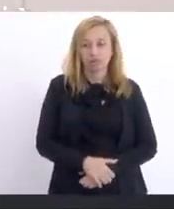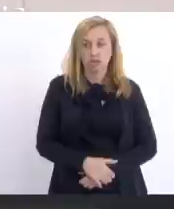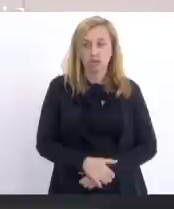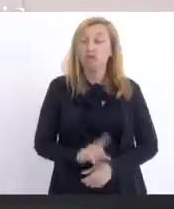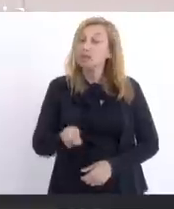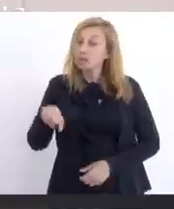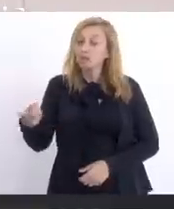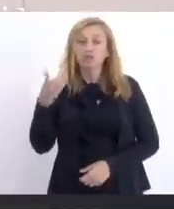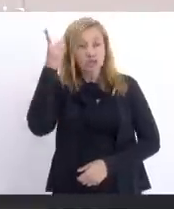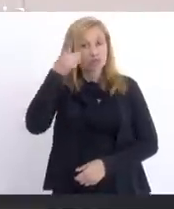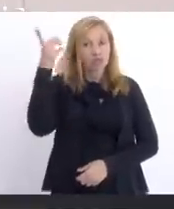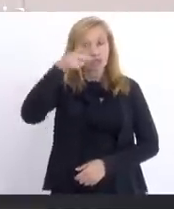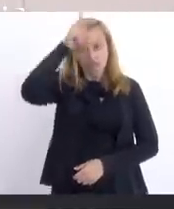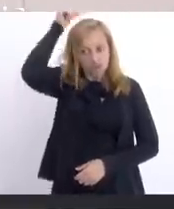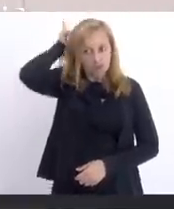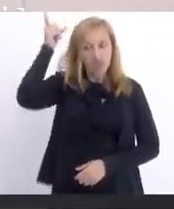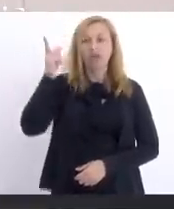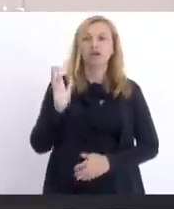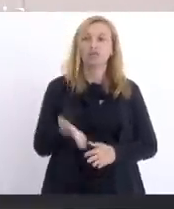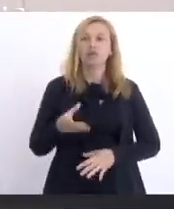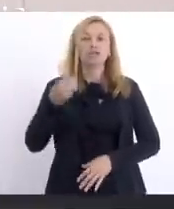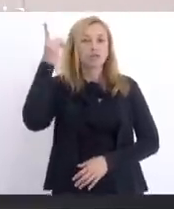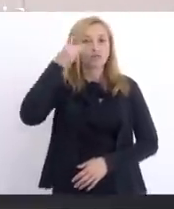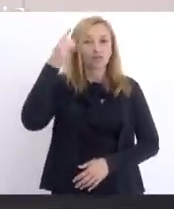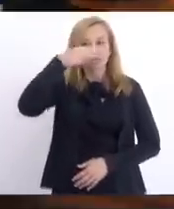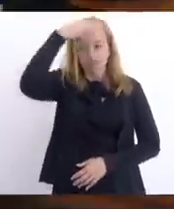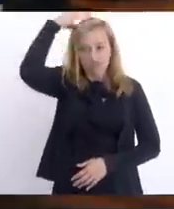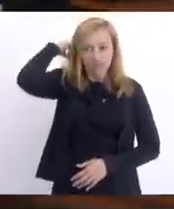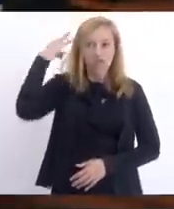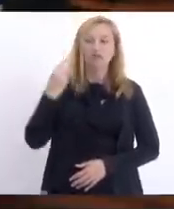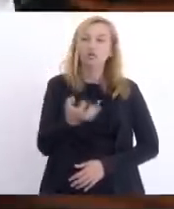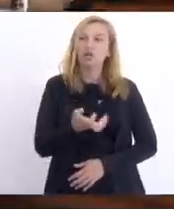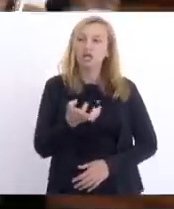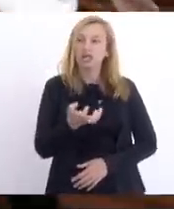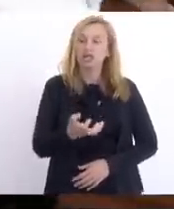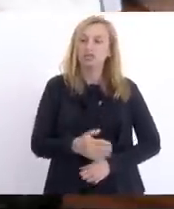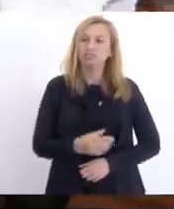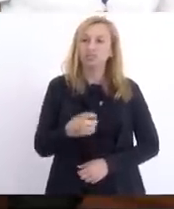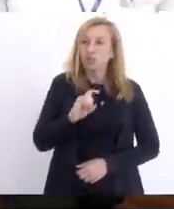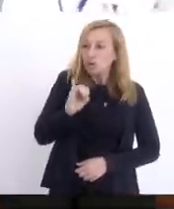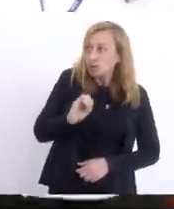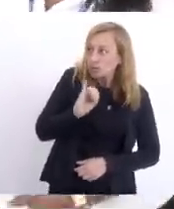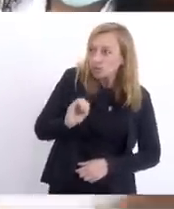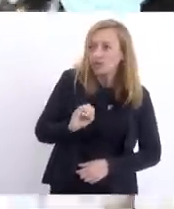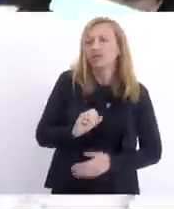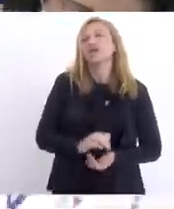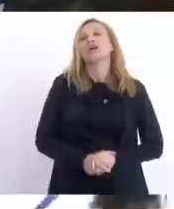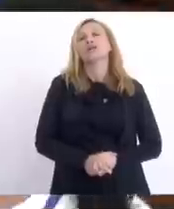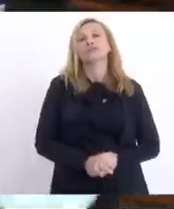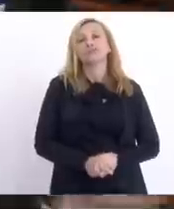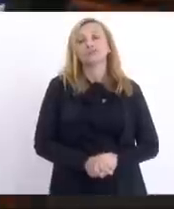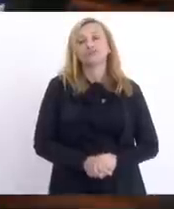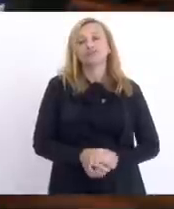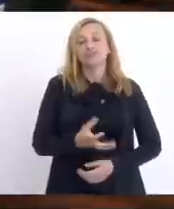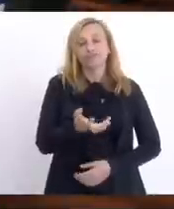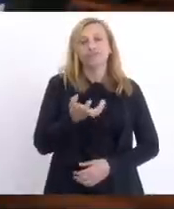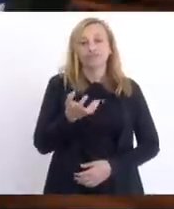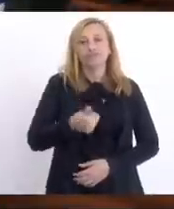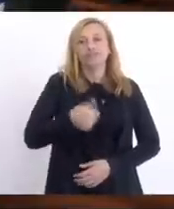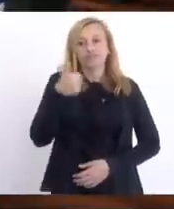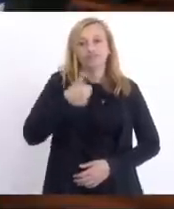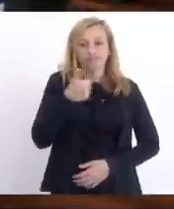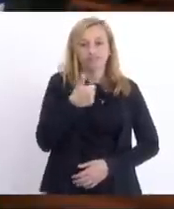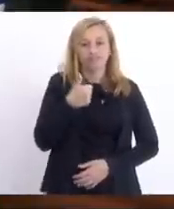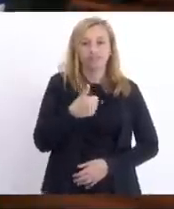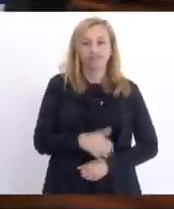Depois o deputado Luiz fala. Vamos passar para o deputado Márcio Pacheco. Eu queria... Alô? Alô? Alô? Alô? Eu queria primeiro dizer